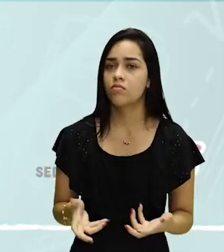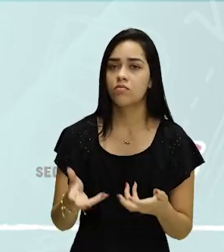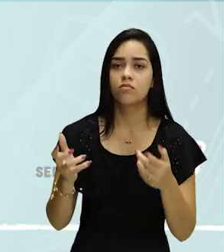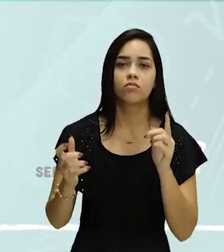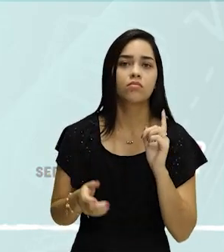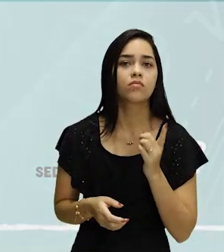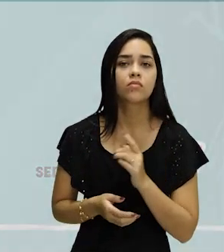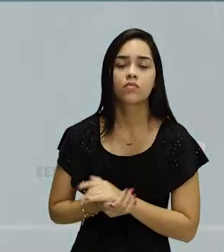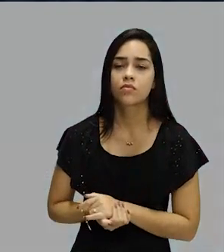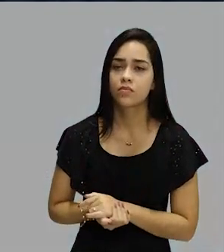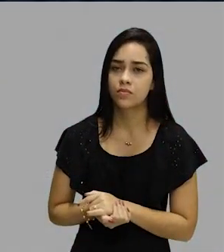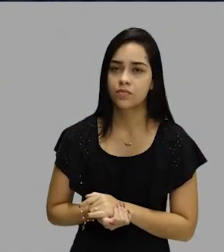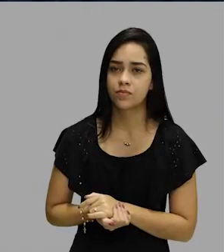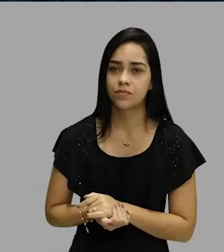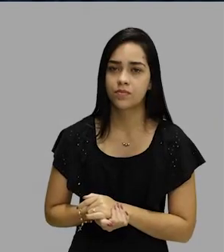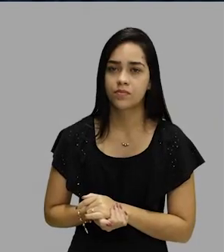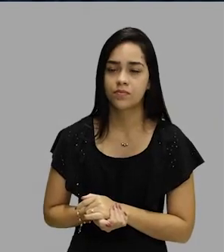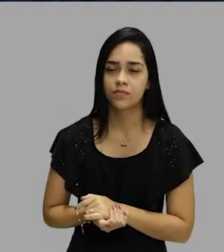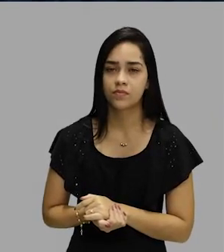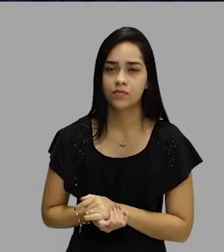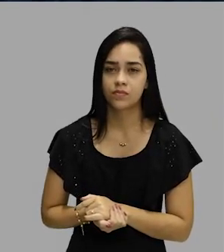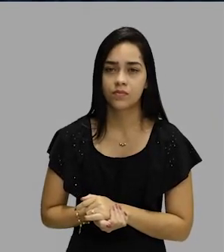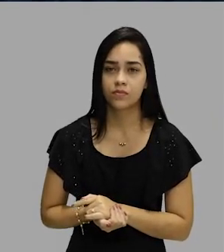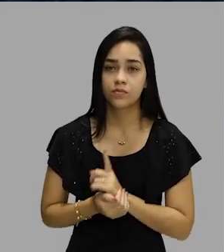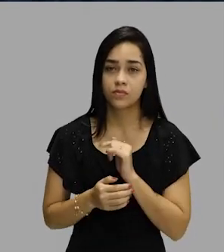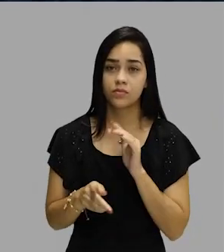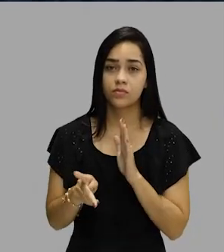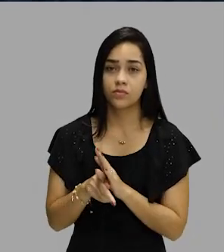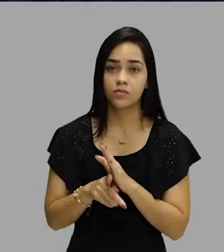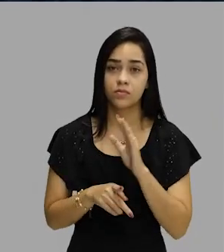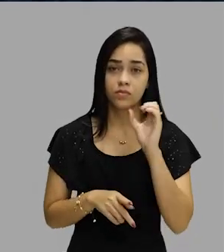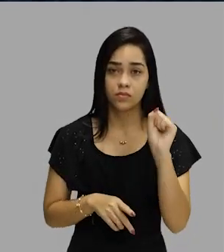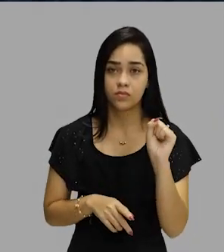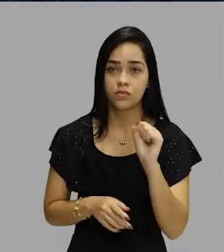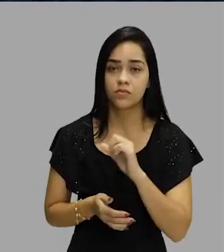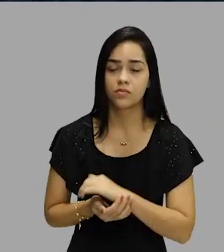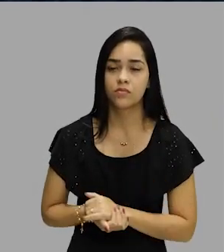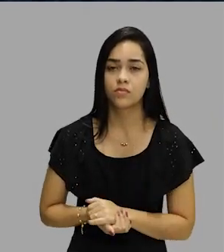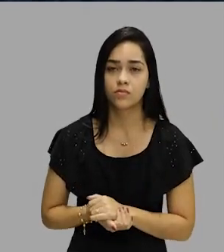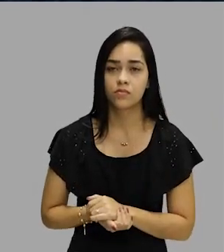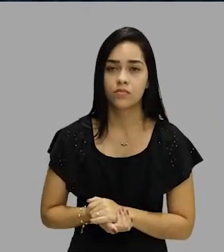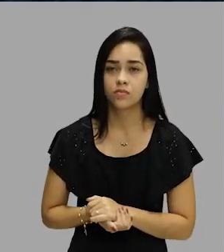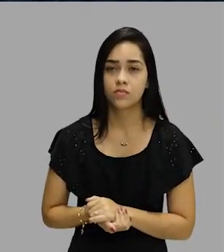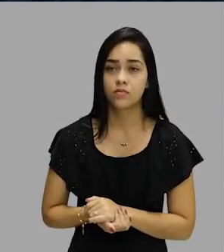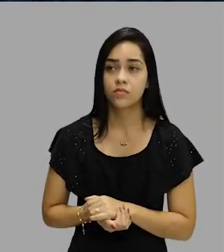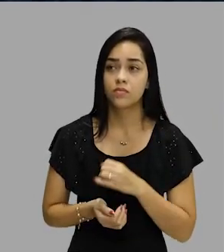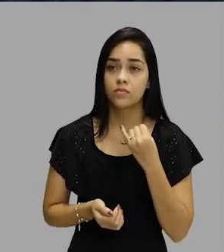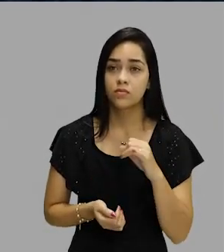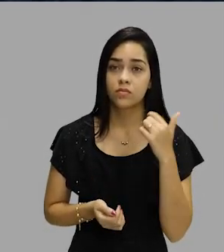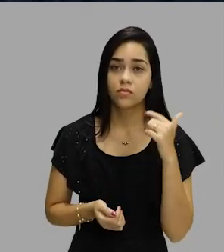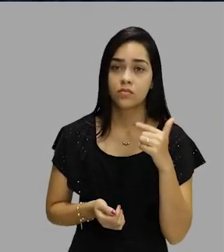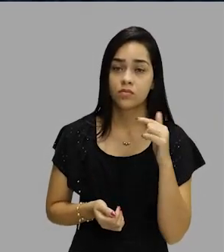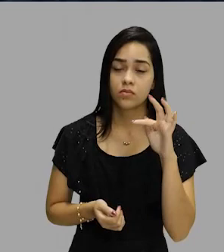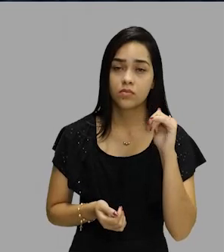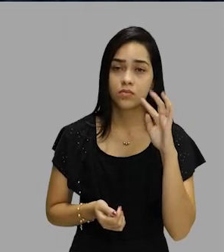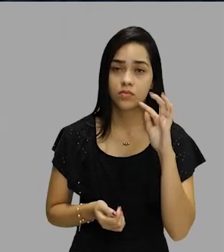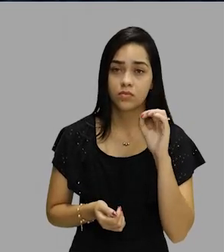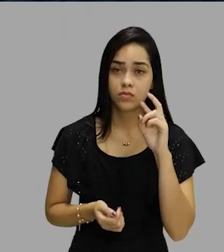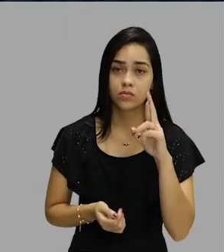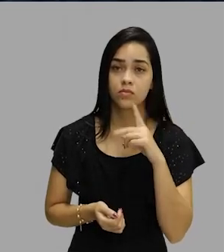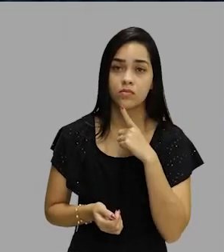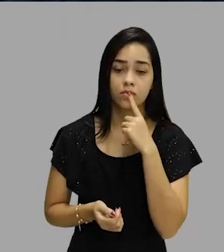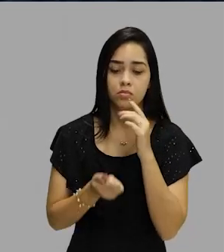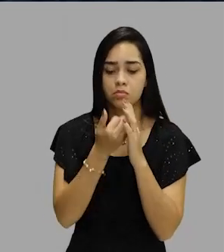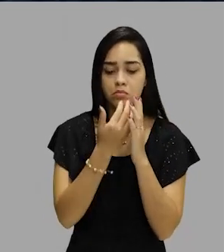esse tipo de proteína, né, que é o fator 8. Então, sem esse fator, ocorrem